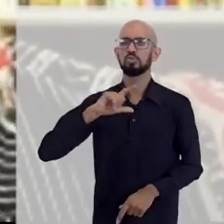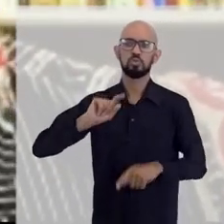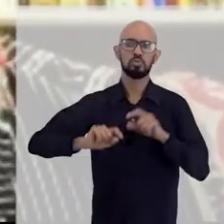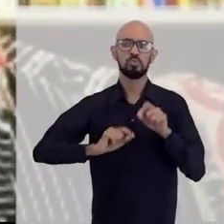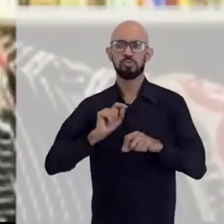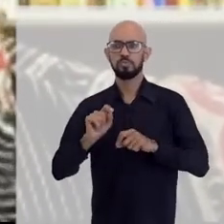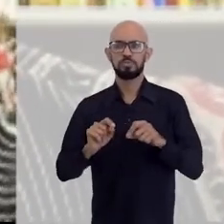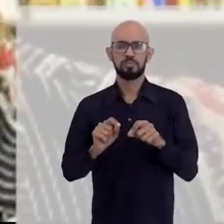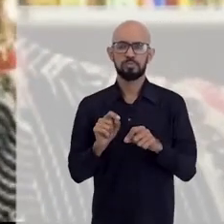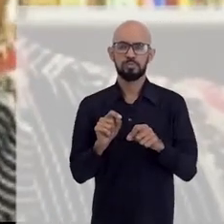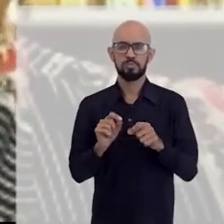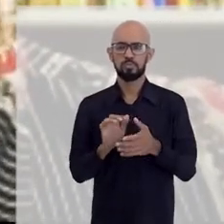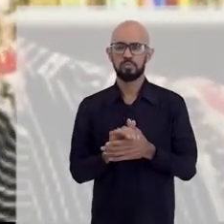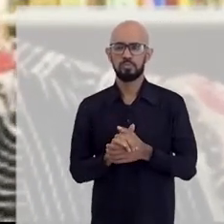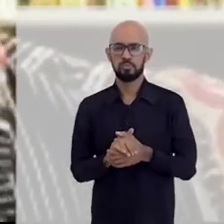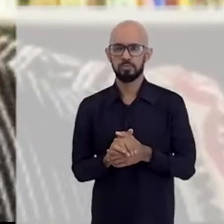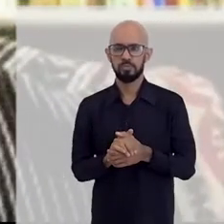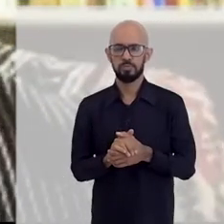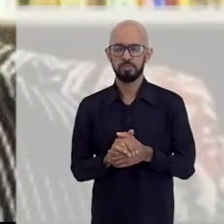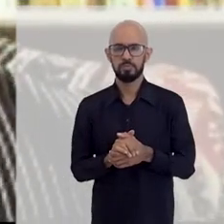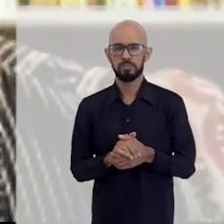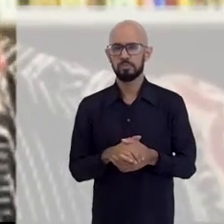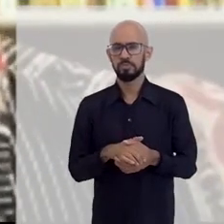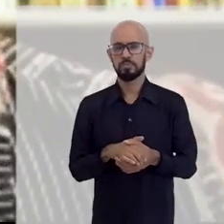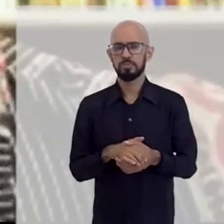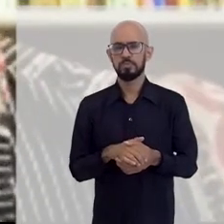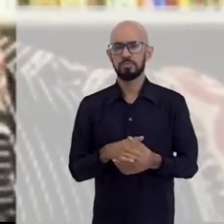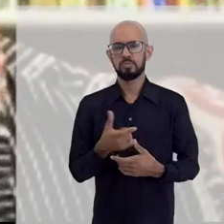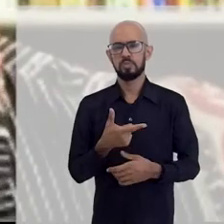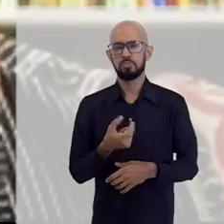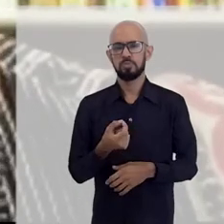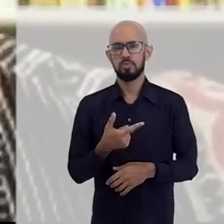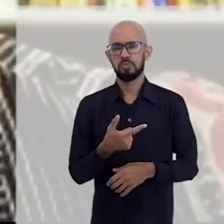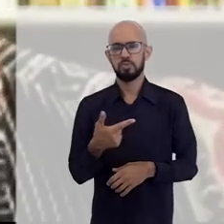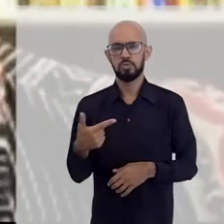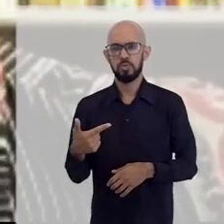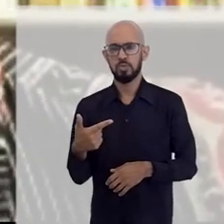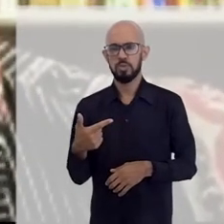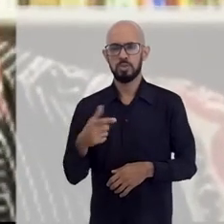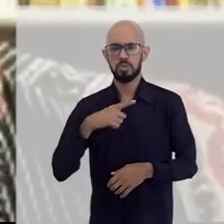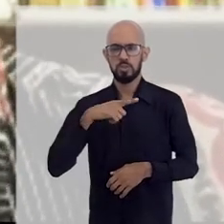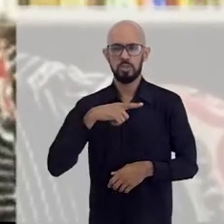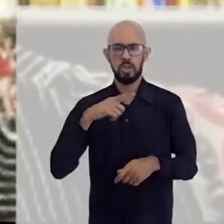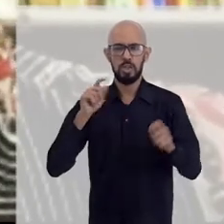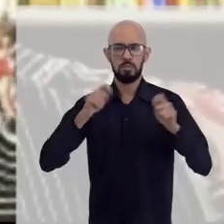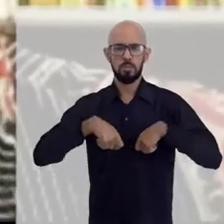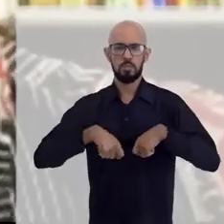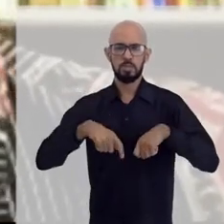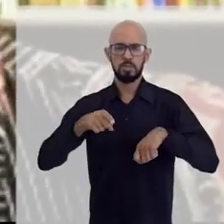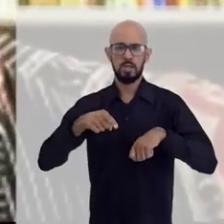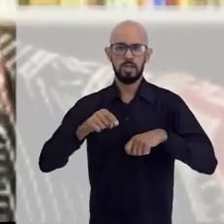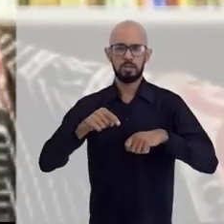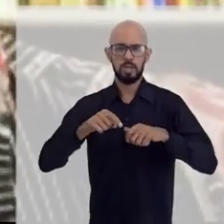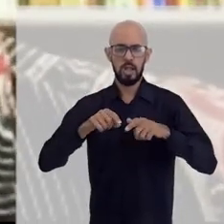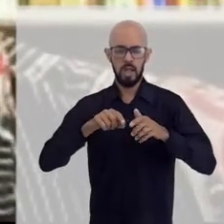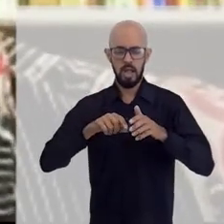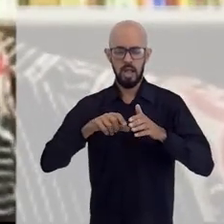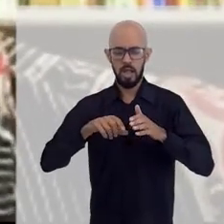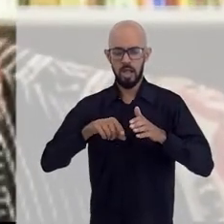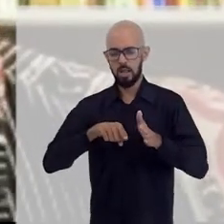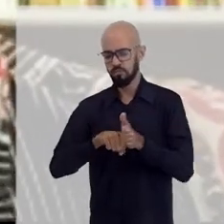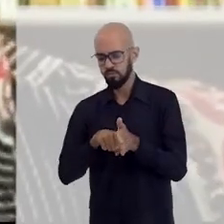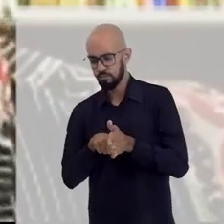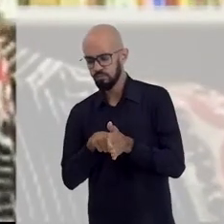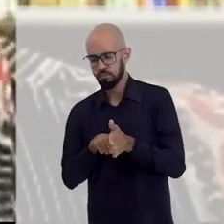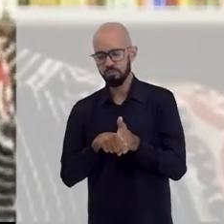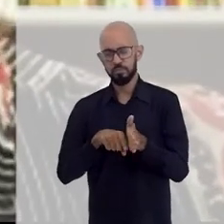tido, como eu falei, a questão, agora nós temos aí, esse ano, nós entramos em 2022, a possibilidade da revisão da lei de